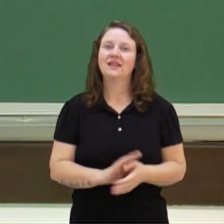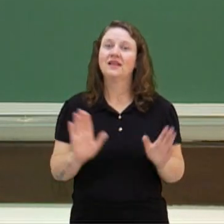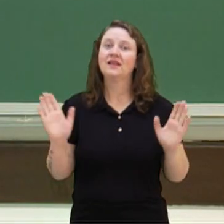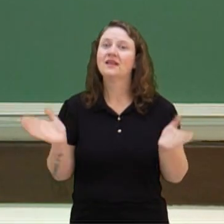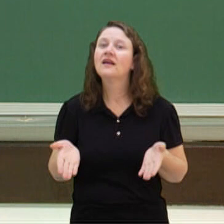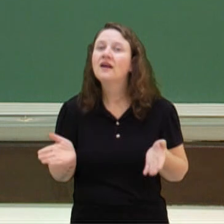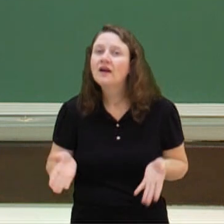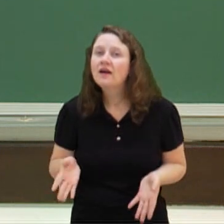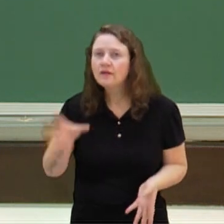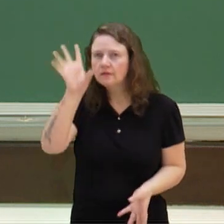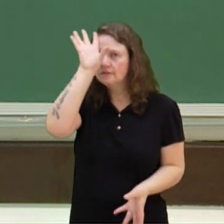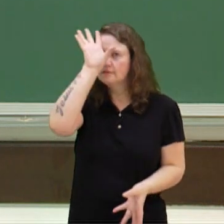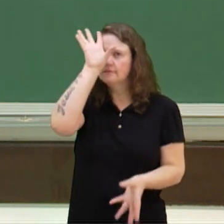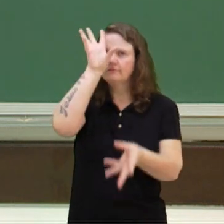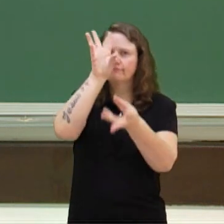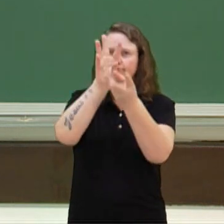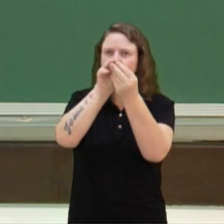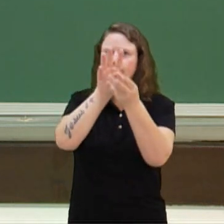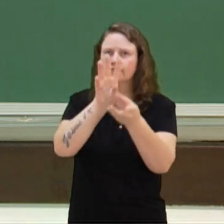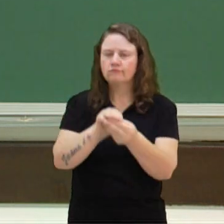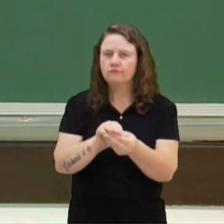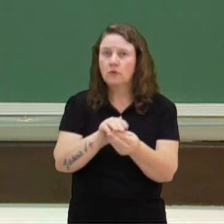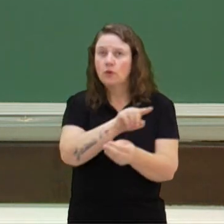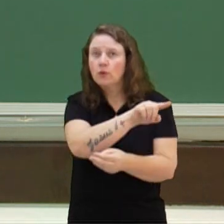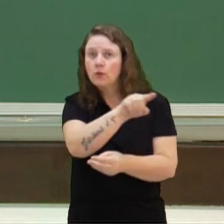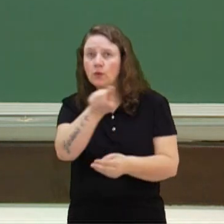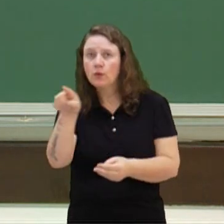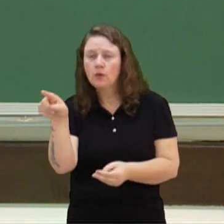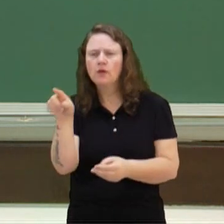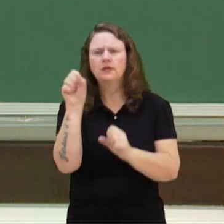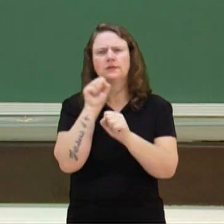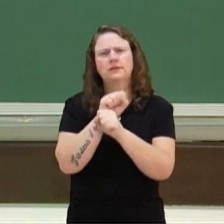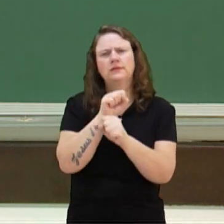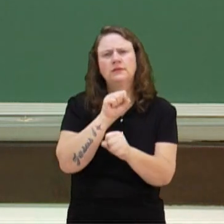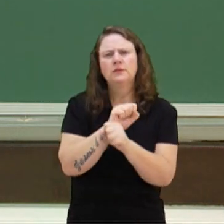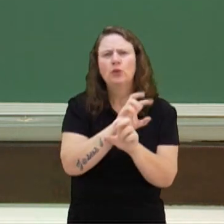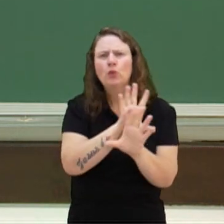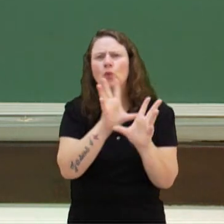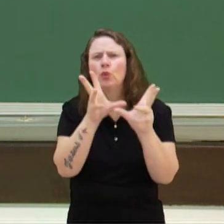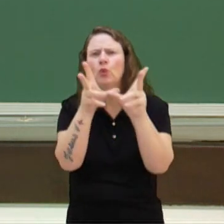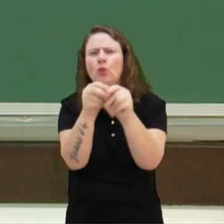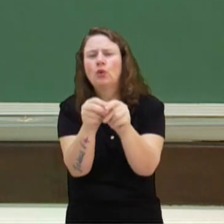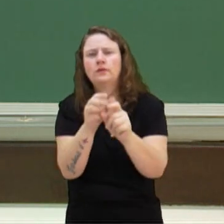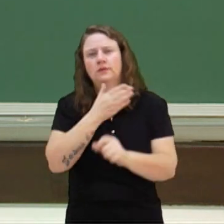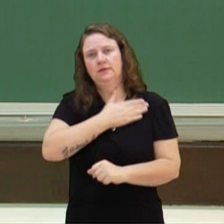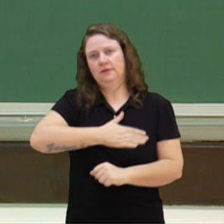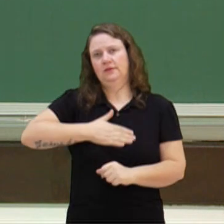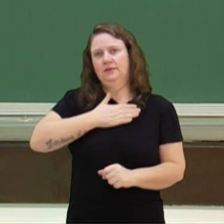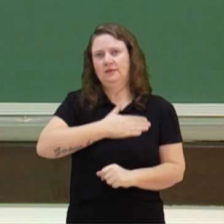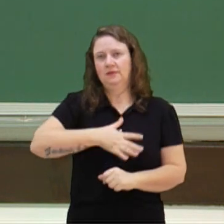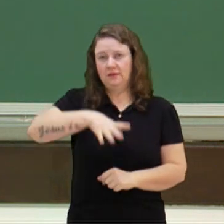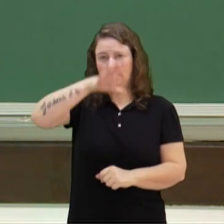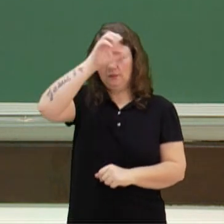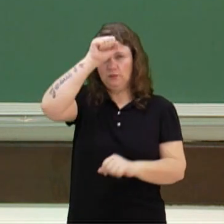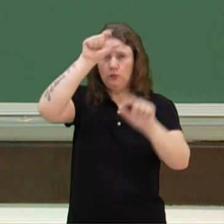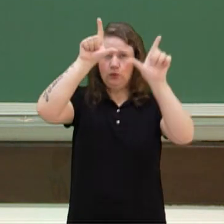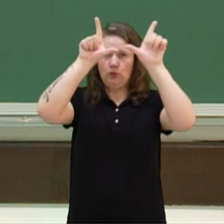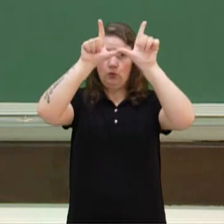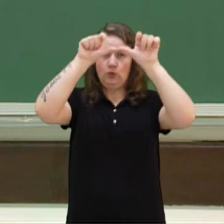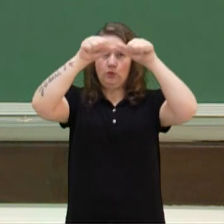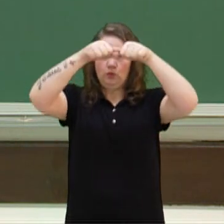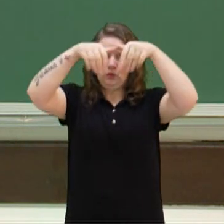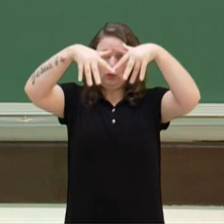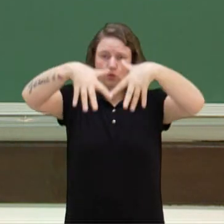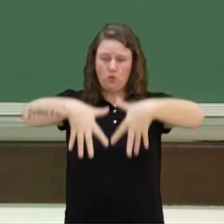E aí, pessoal? Espero que vocês tenham gostado. Vocês aprenderam hoje sobre o mapa conceitual, que